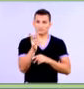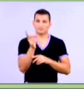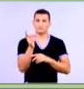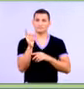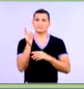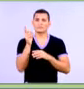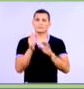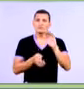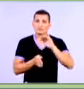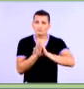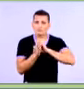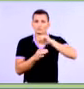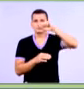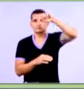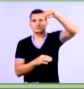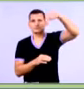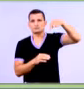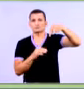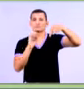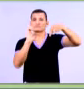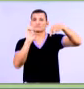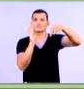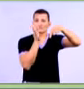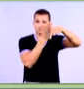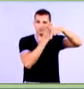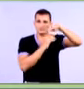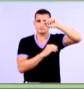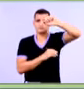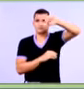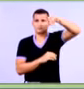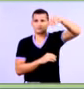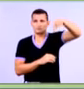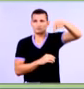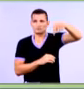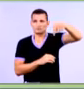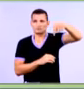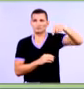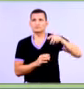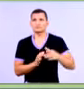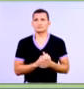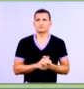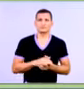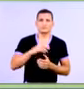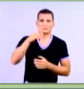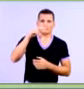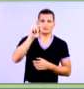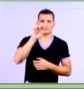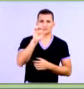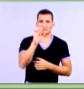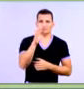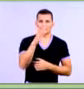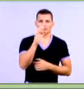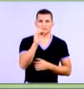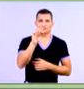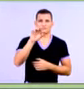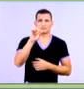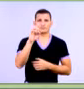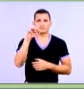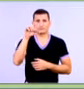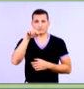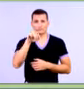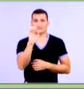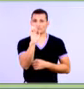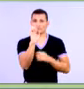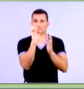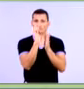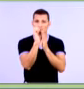pelo lado esquerdo da árvore. Observem isso, ó. Quando eu estou trabalhando com pré-ordem, é quando eu passo do lado